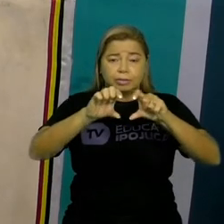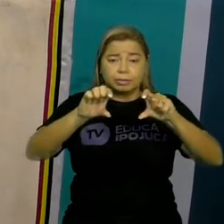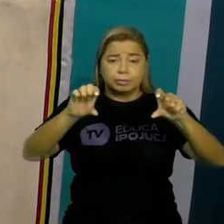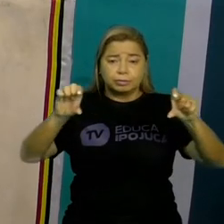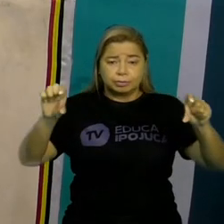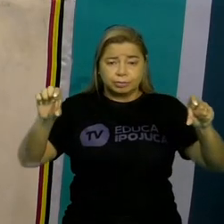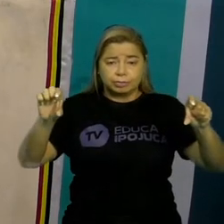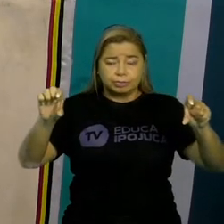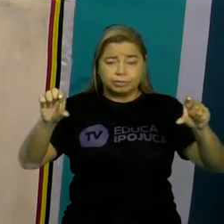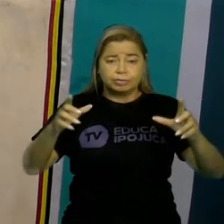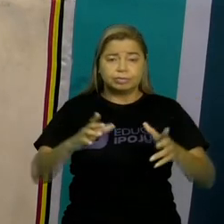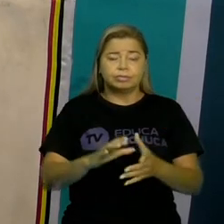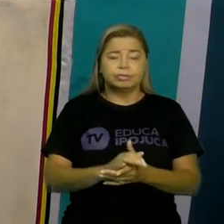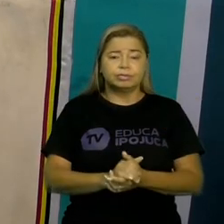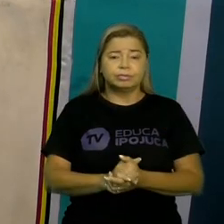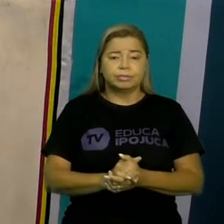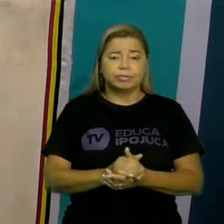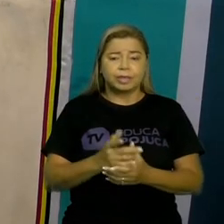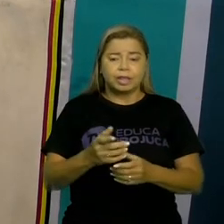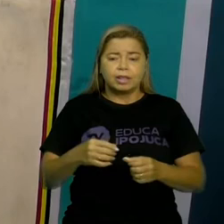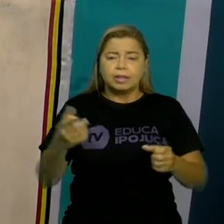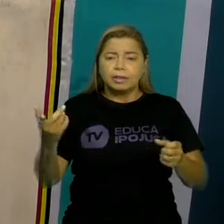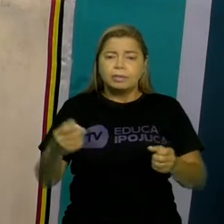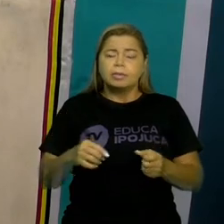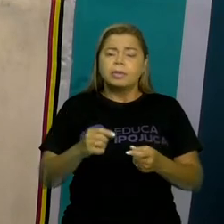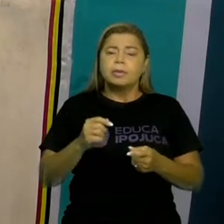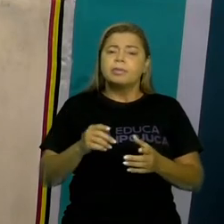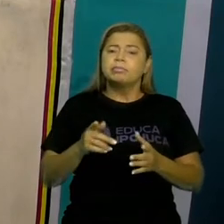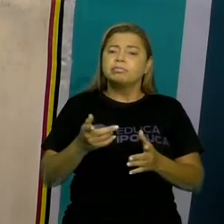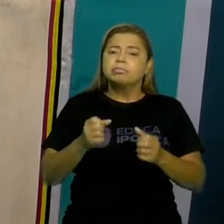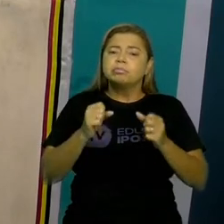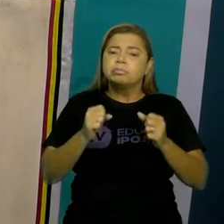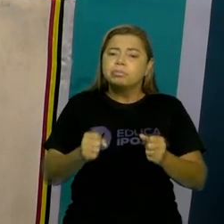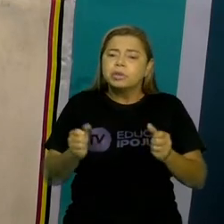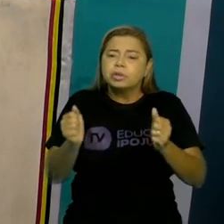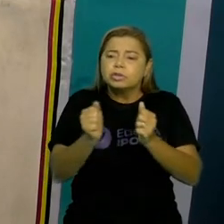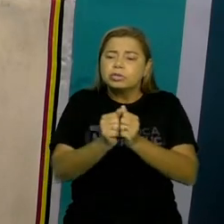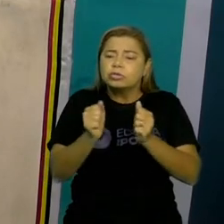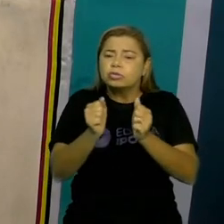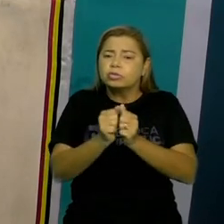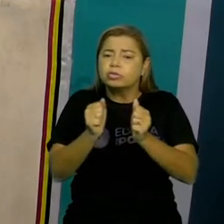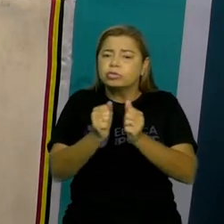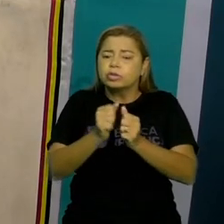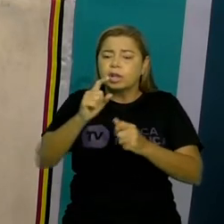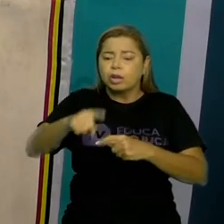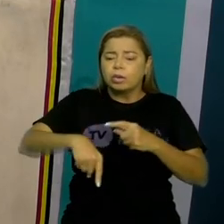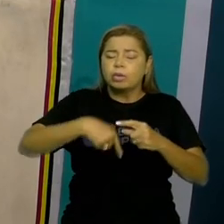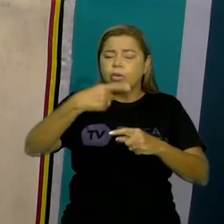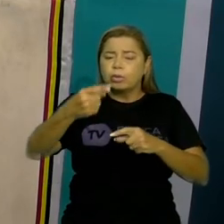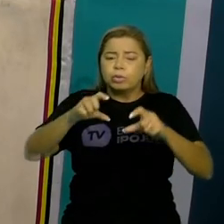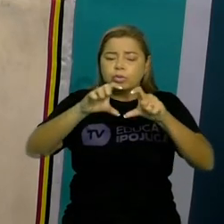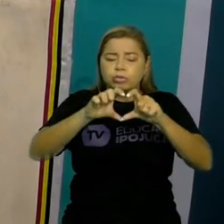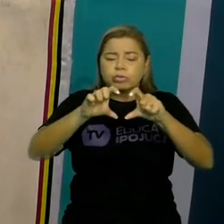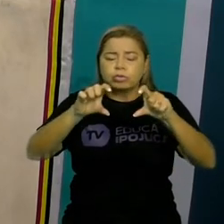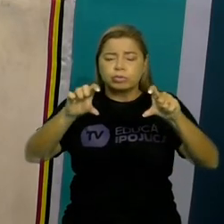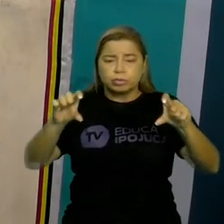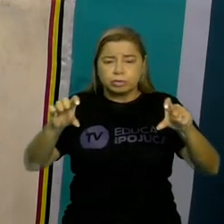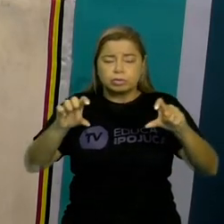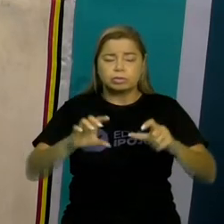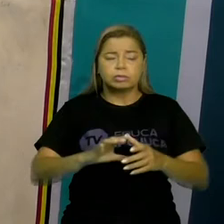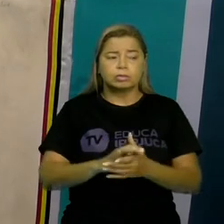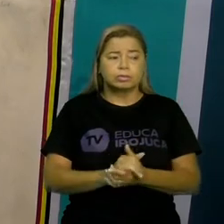papel alumínio. Se não tiver, vocês podem juntar rolinhos de papel higiênico, que também vai funcionar da mesma forma. E vocês vão,